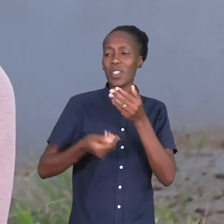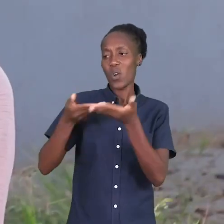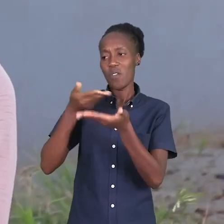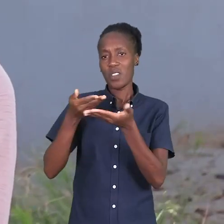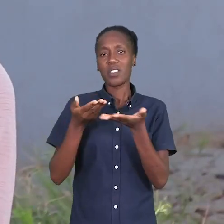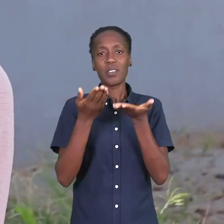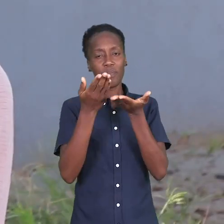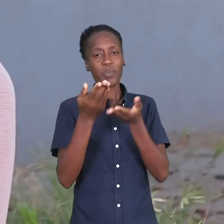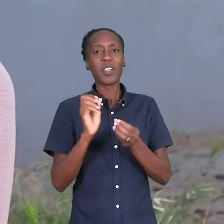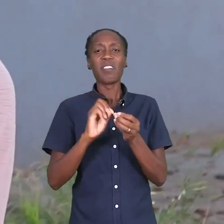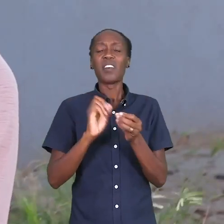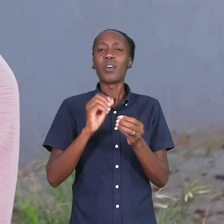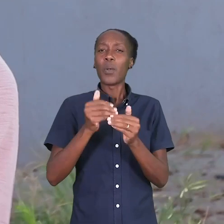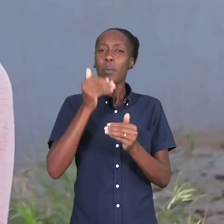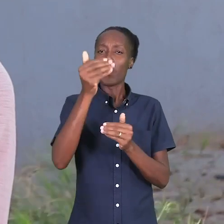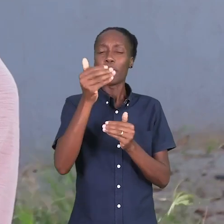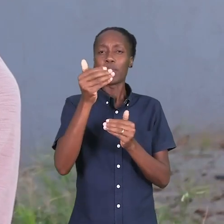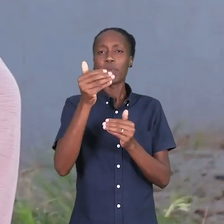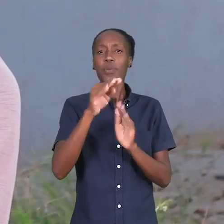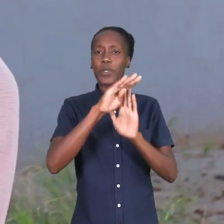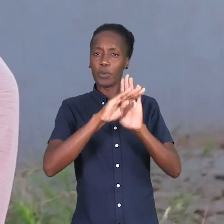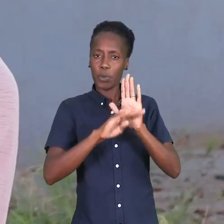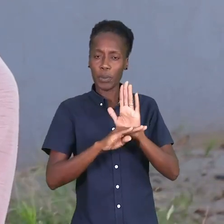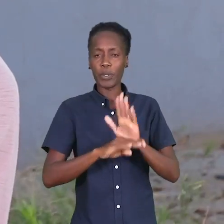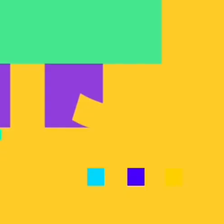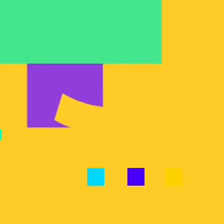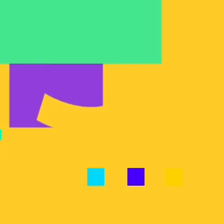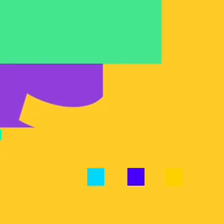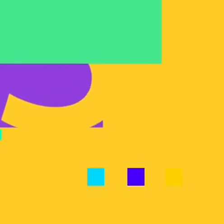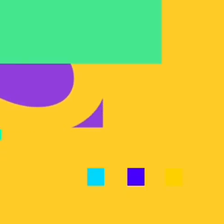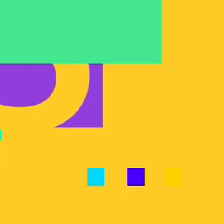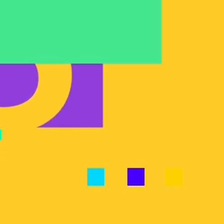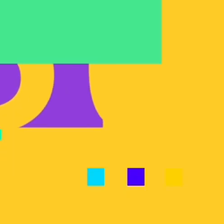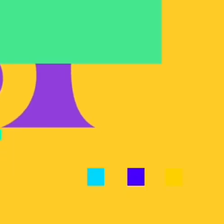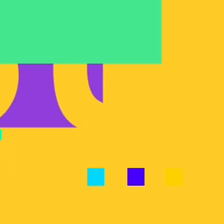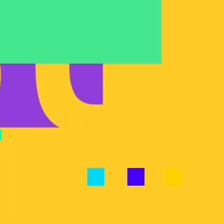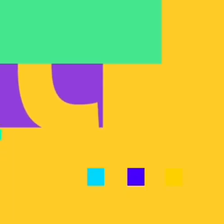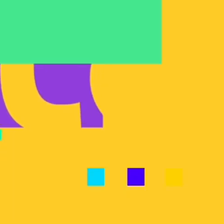nosso espaço de conversa de hoje. Seguimos para as próximas rubricas.